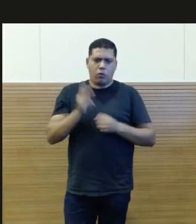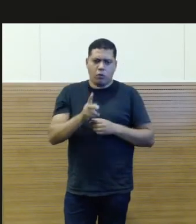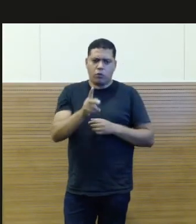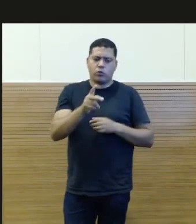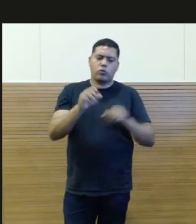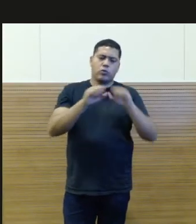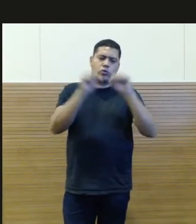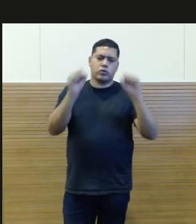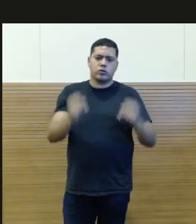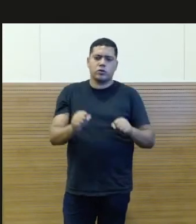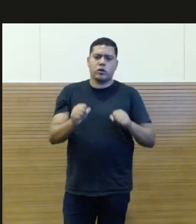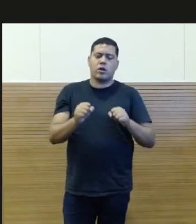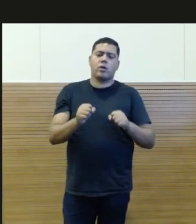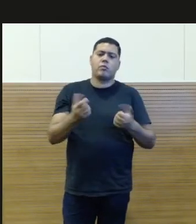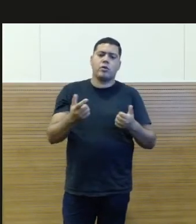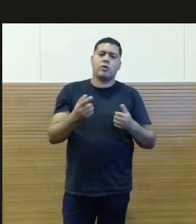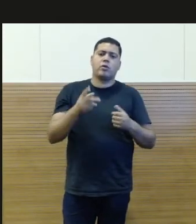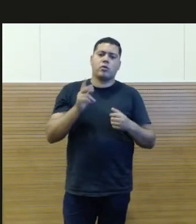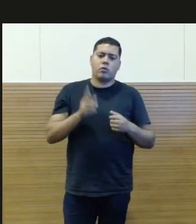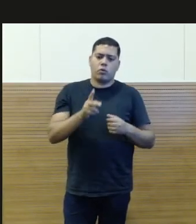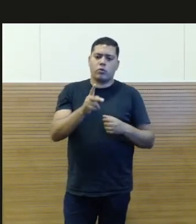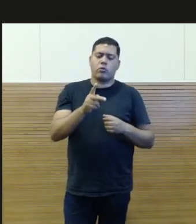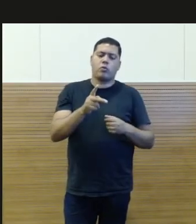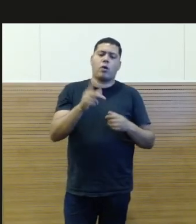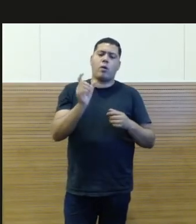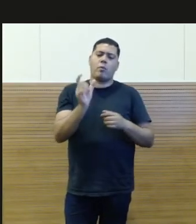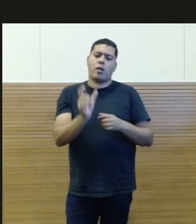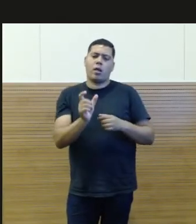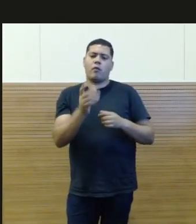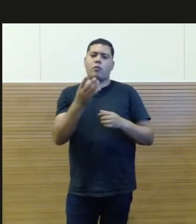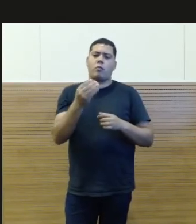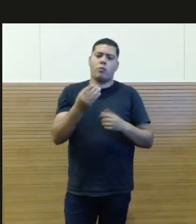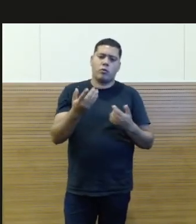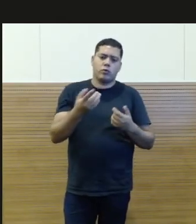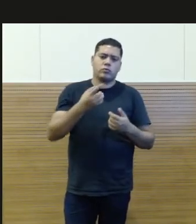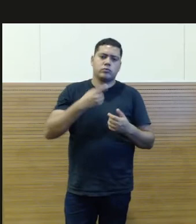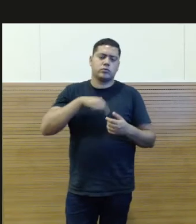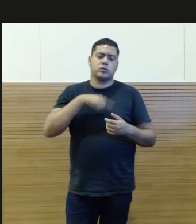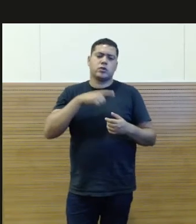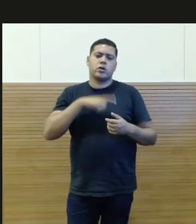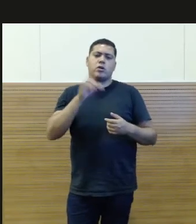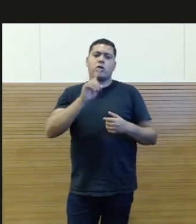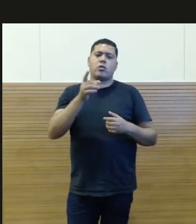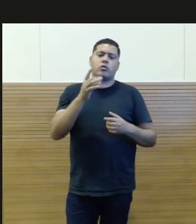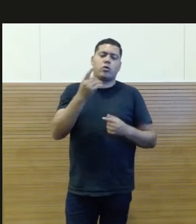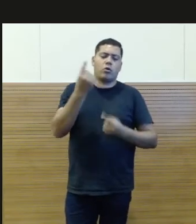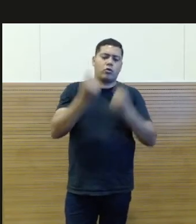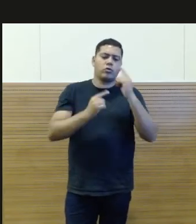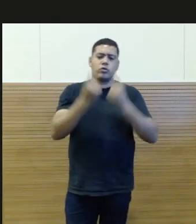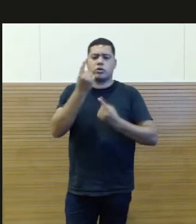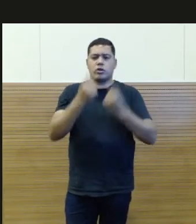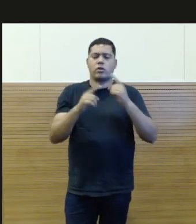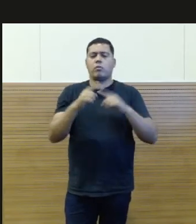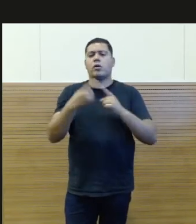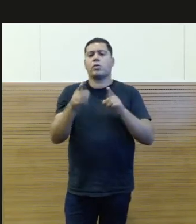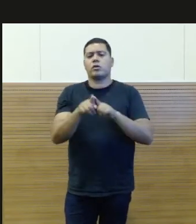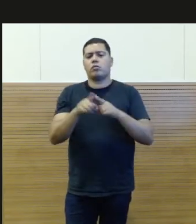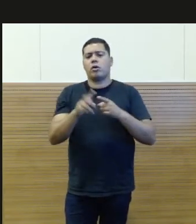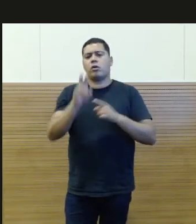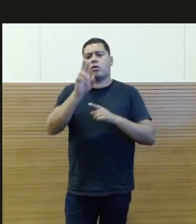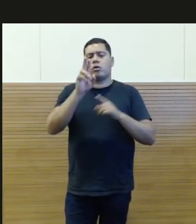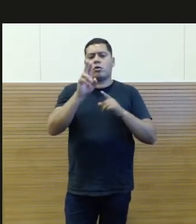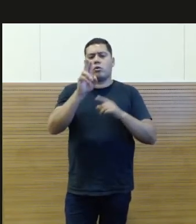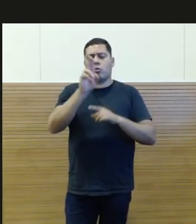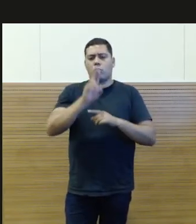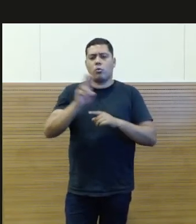advertência, passa a adotar a palavra excesso, que a gente tem evidência não só do Chile, mas também no Uruguai que aparece, passa a adotar a base